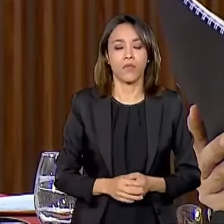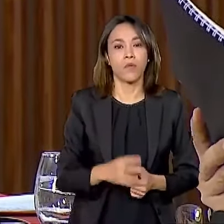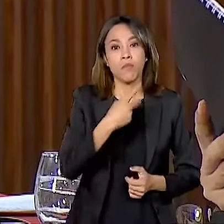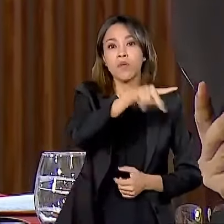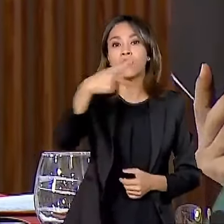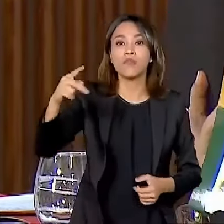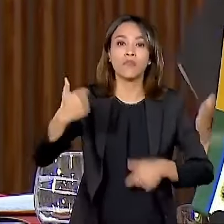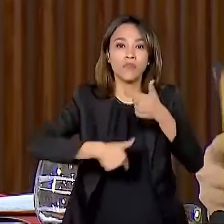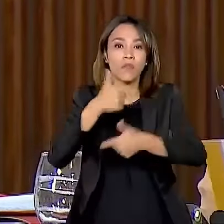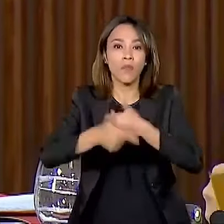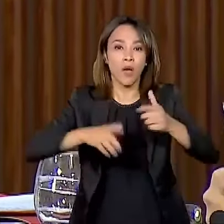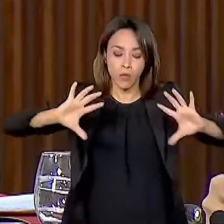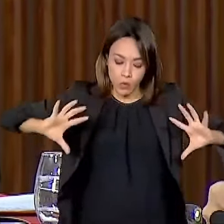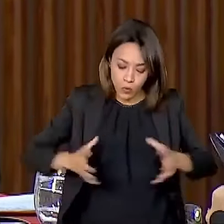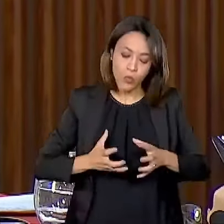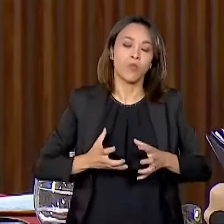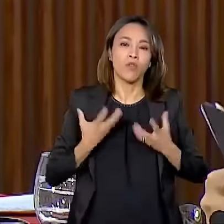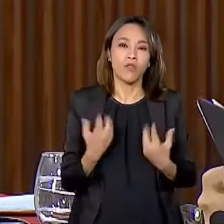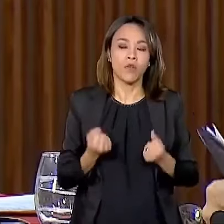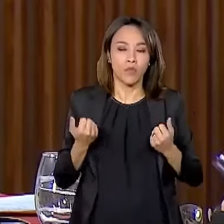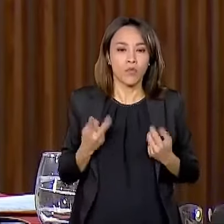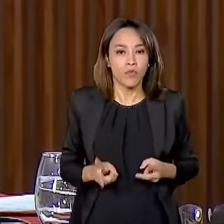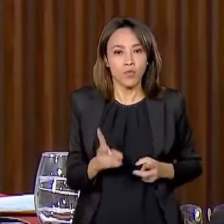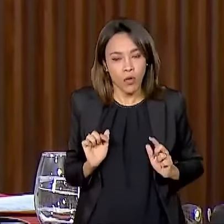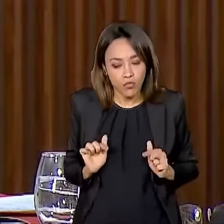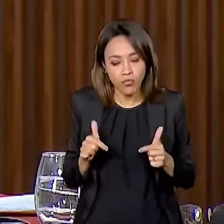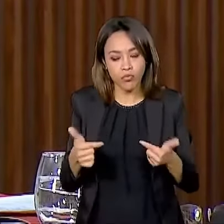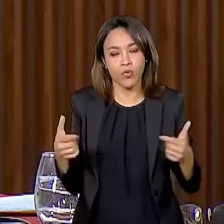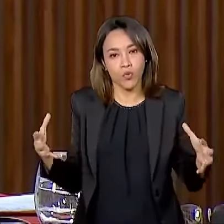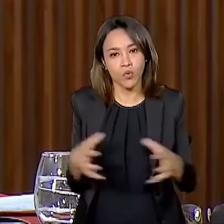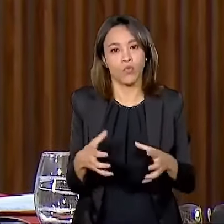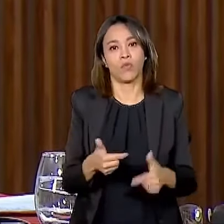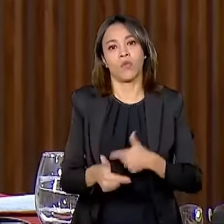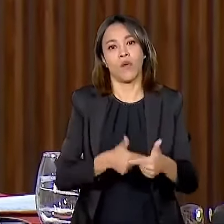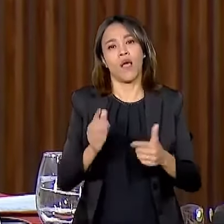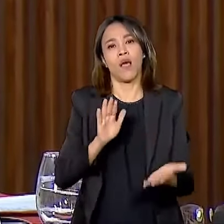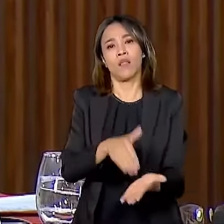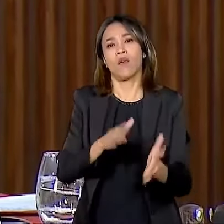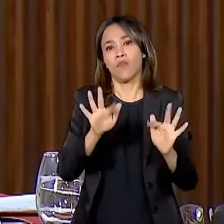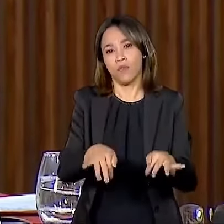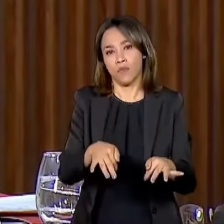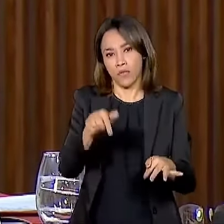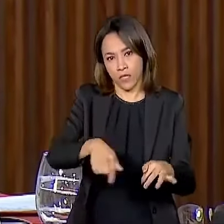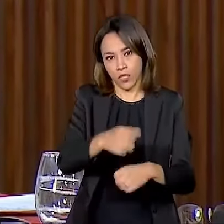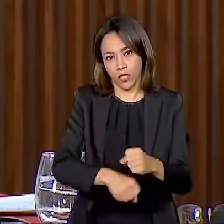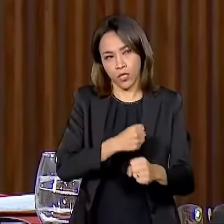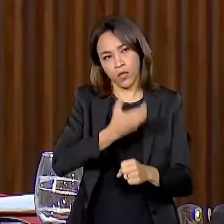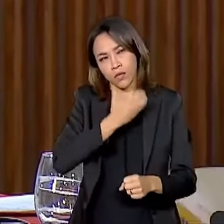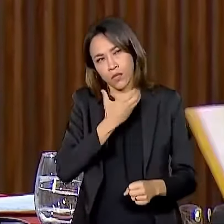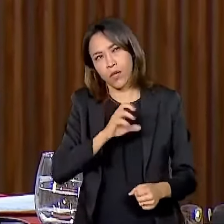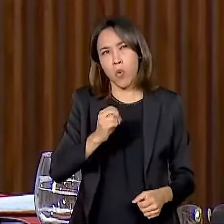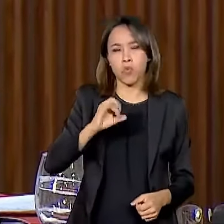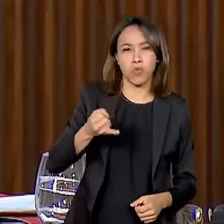pelo trabalho em conjunto, e nós haveremos de trabalhar juntos, presidente, para ao final do ano, em dezembro ou em janeiro